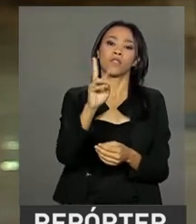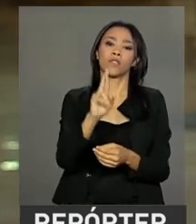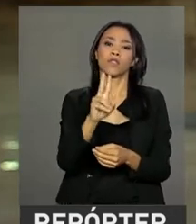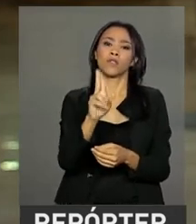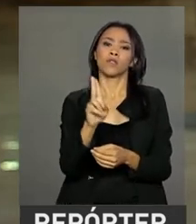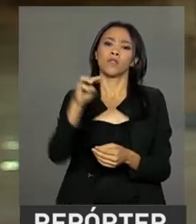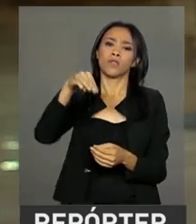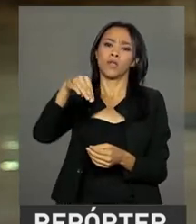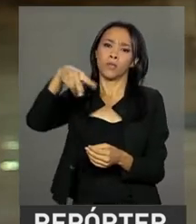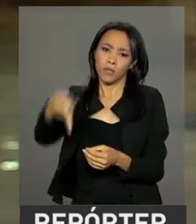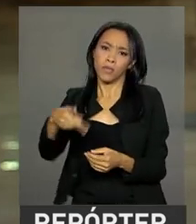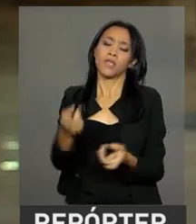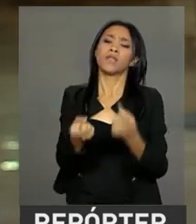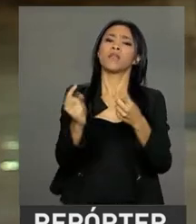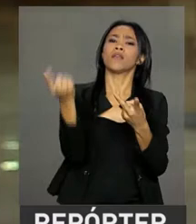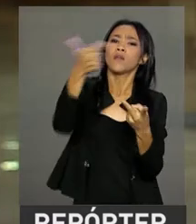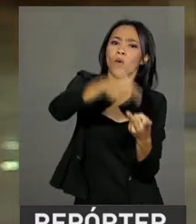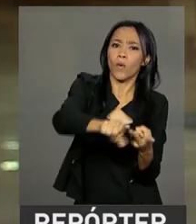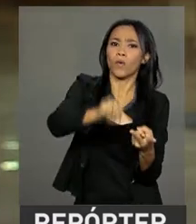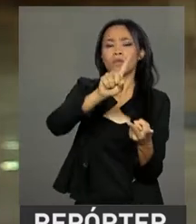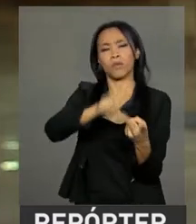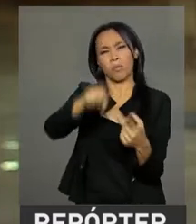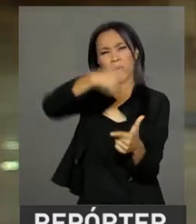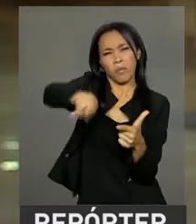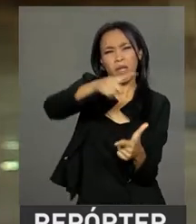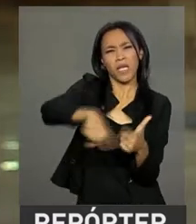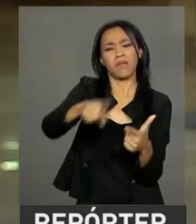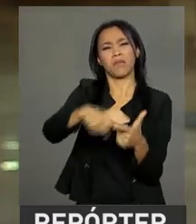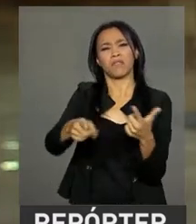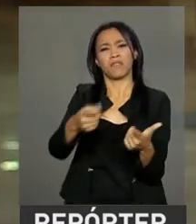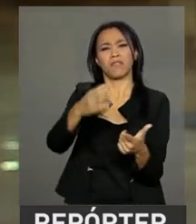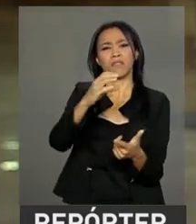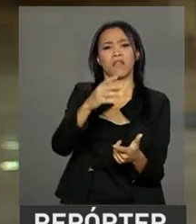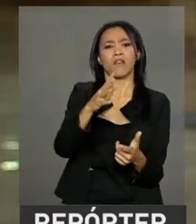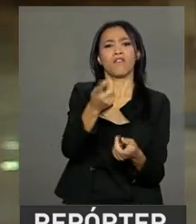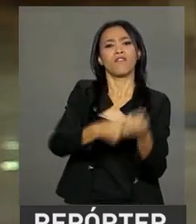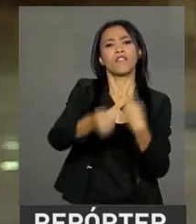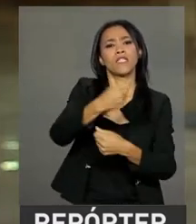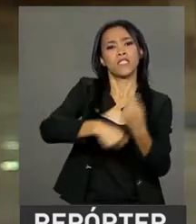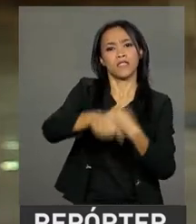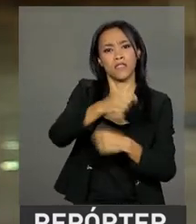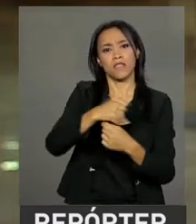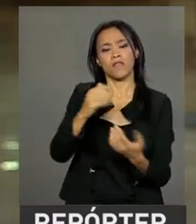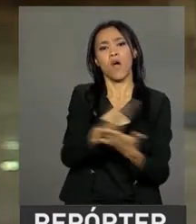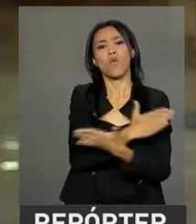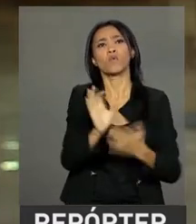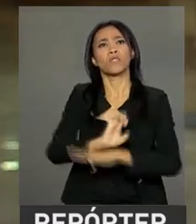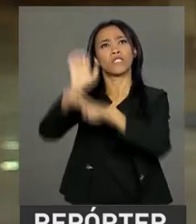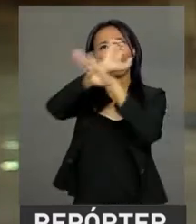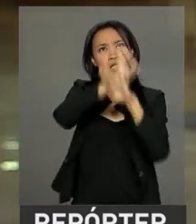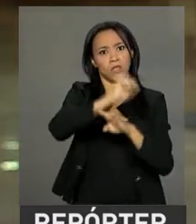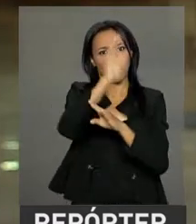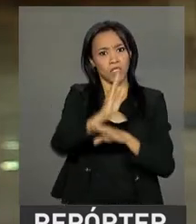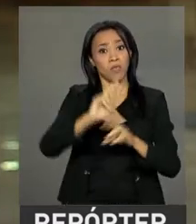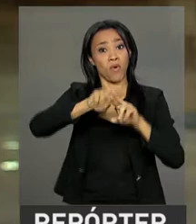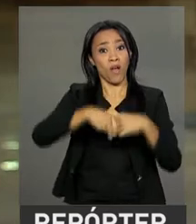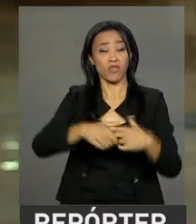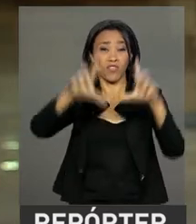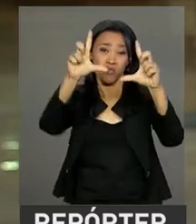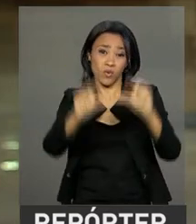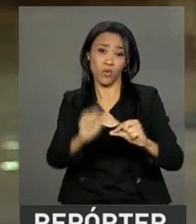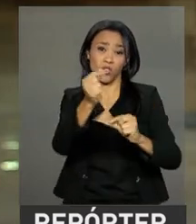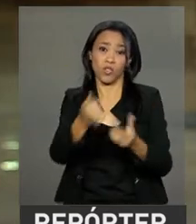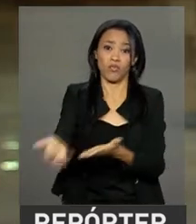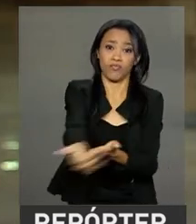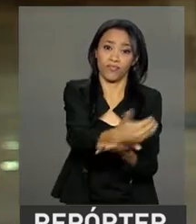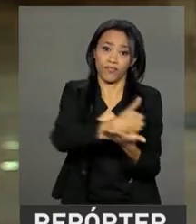internos com a crise financeira enfrentada por alguns estados brasileiros por conta da queda na arrecadação além